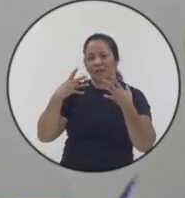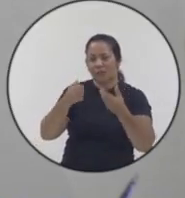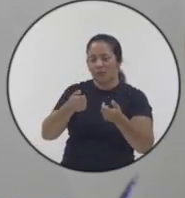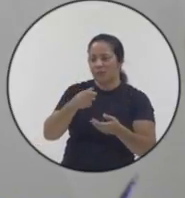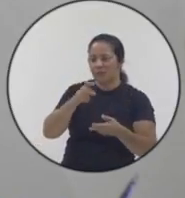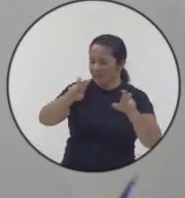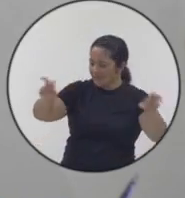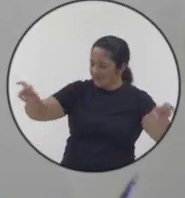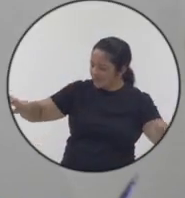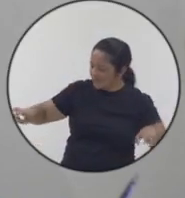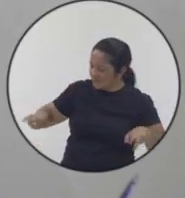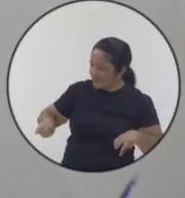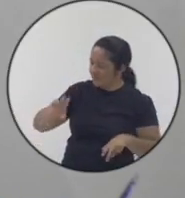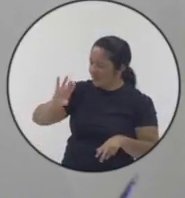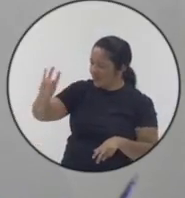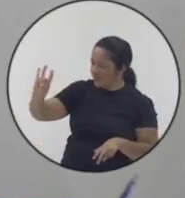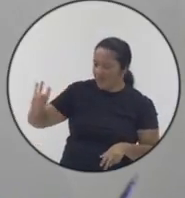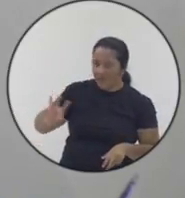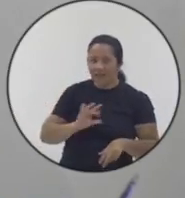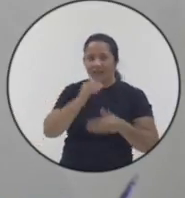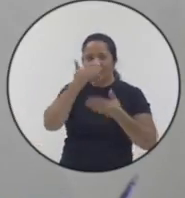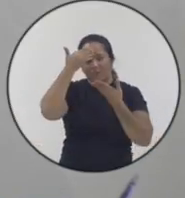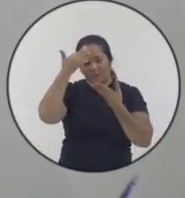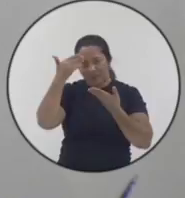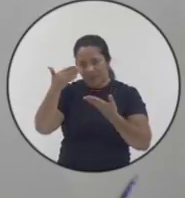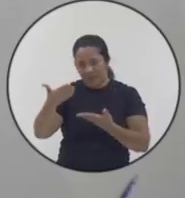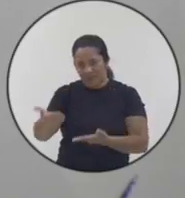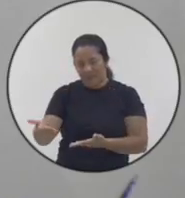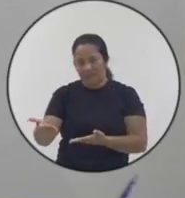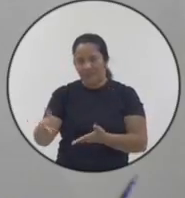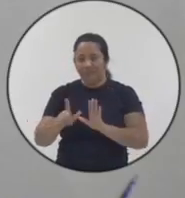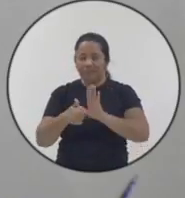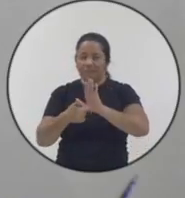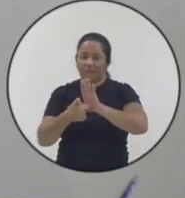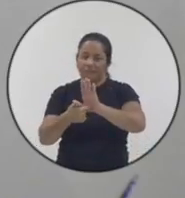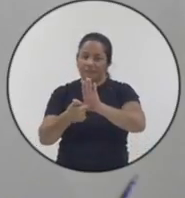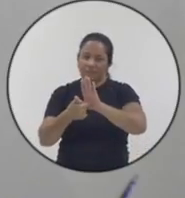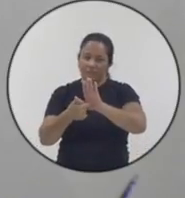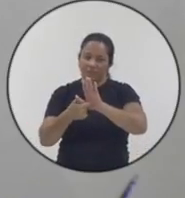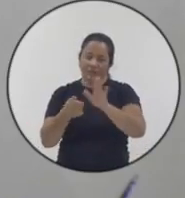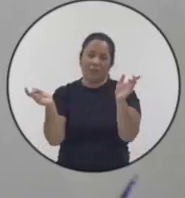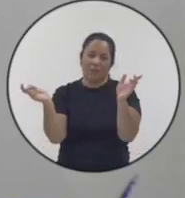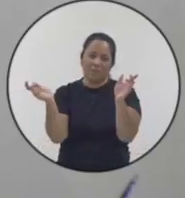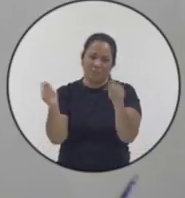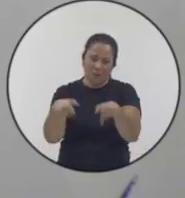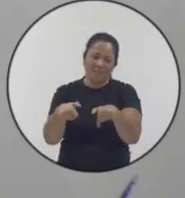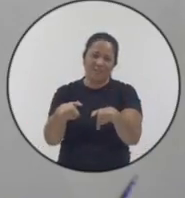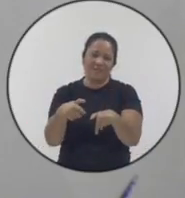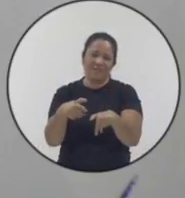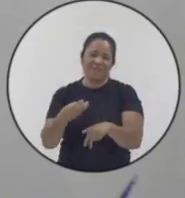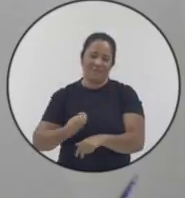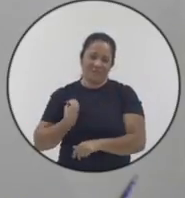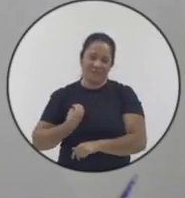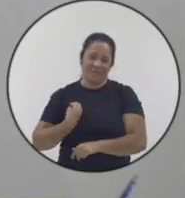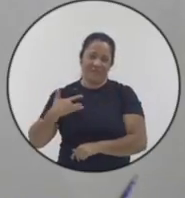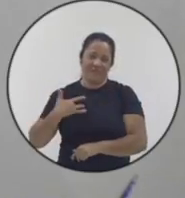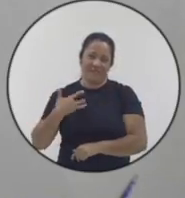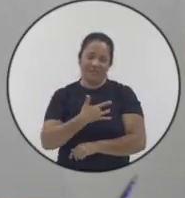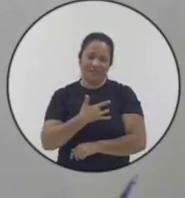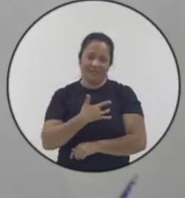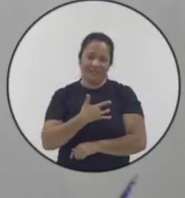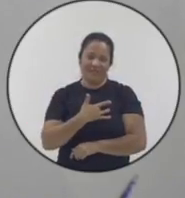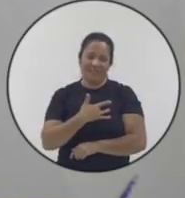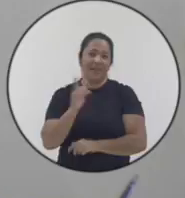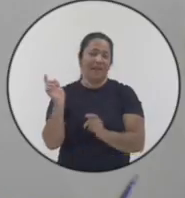você, nosso mais profunda gratidão e a gratidão a mostrar para nós que é possível ser saudável e muito saudável, mesmo